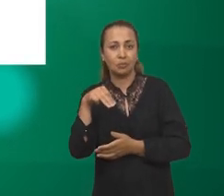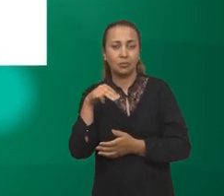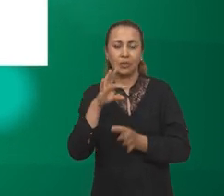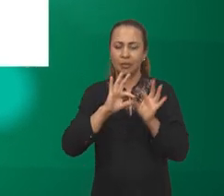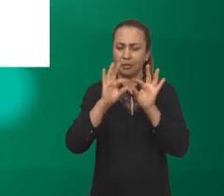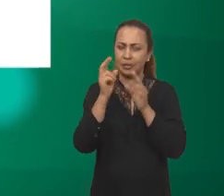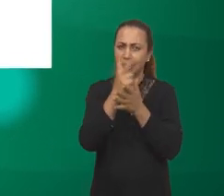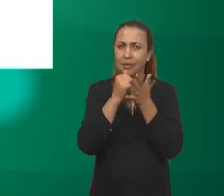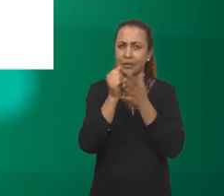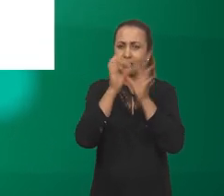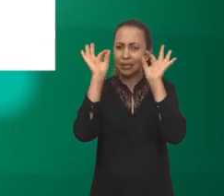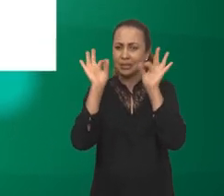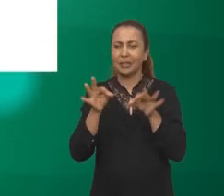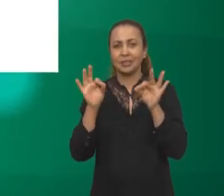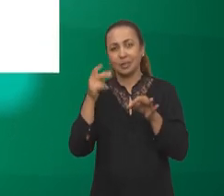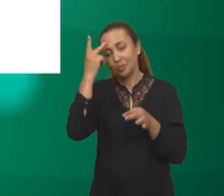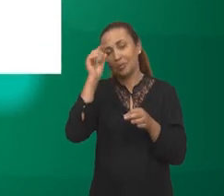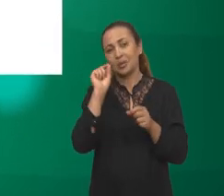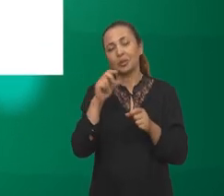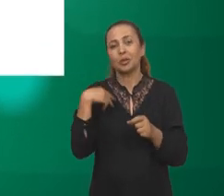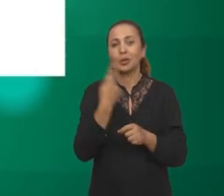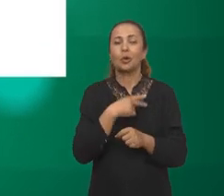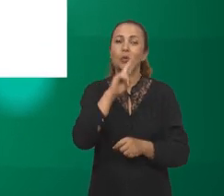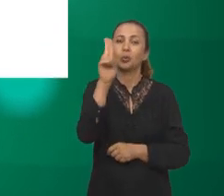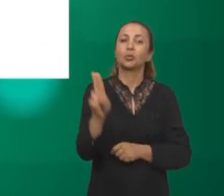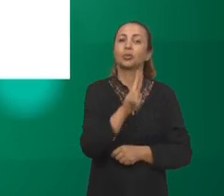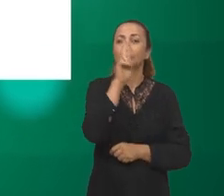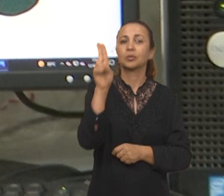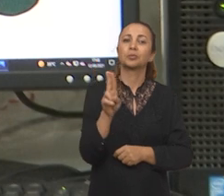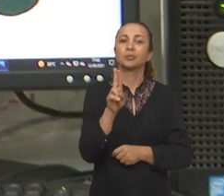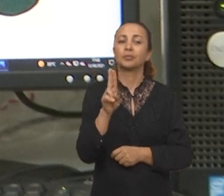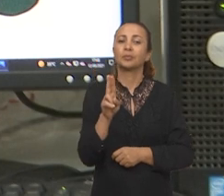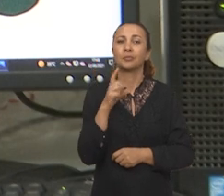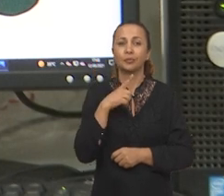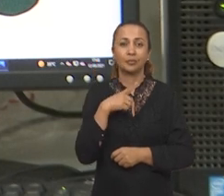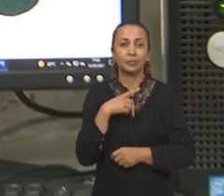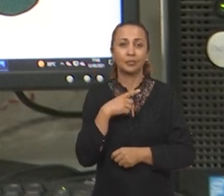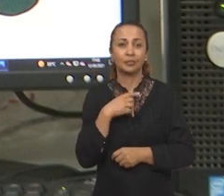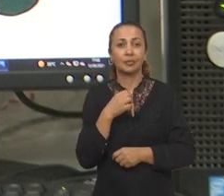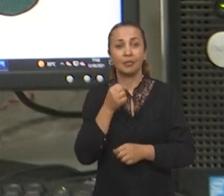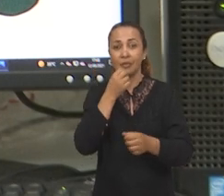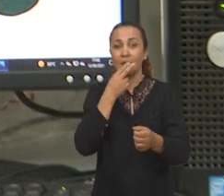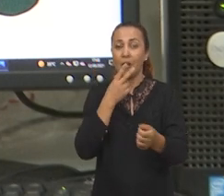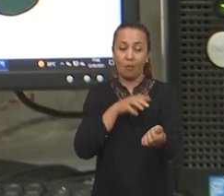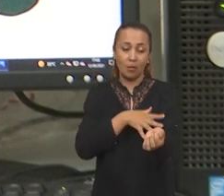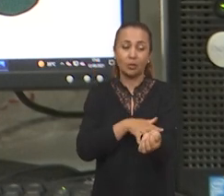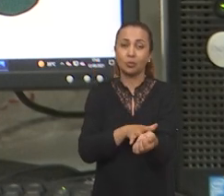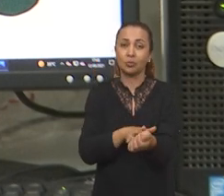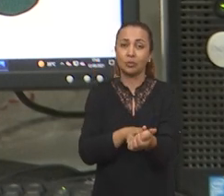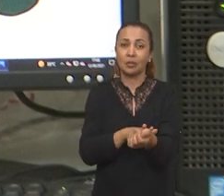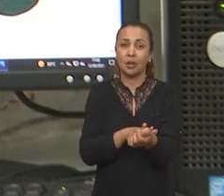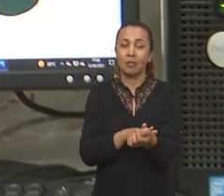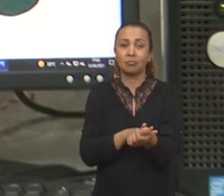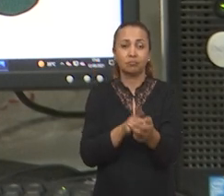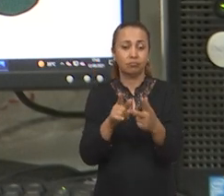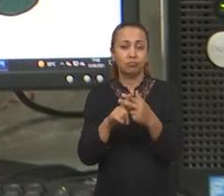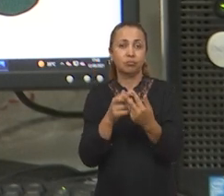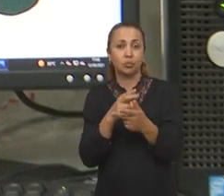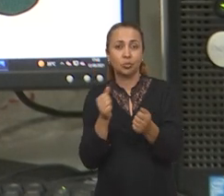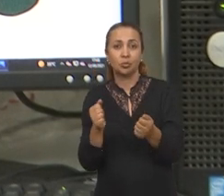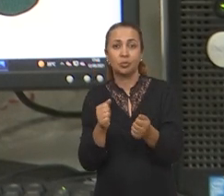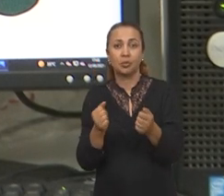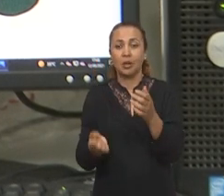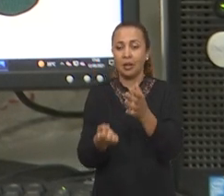formato específico para as ferramentas que nós usamos que eu tenho sem vascular que é uma ferramenta ele meio